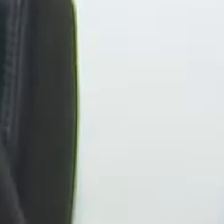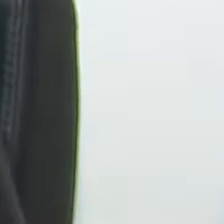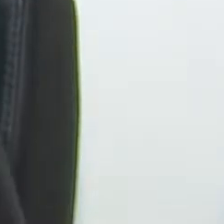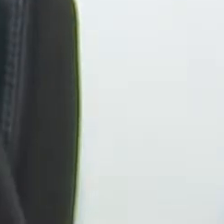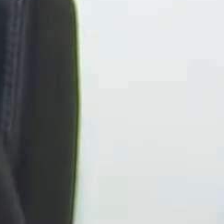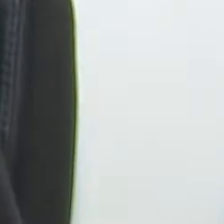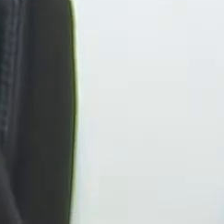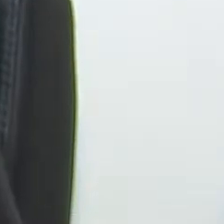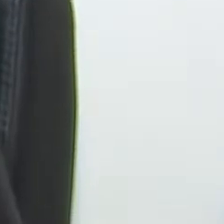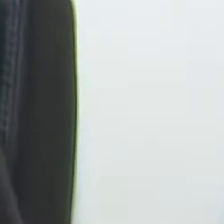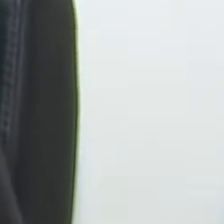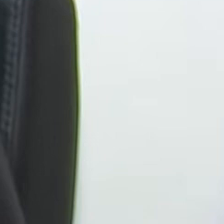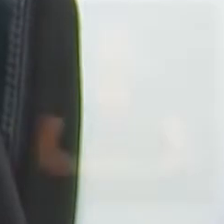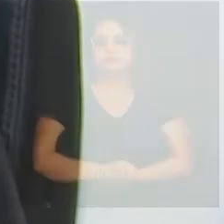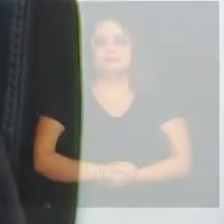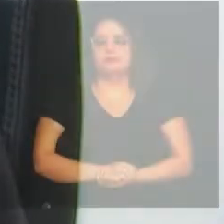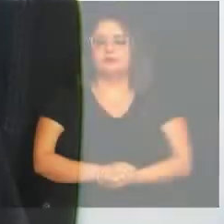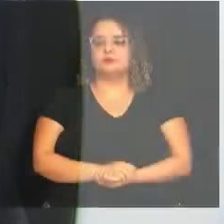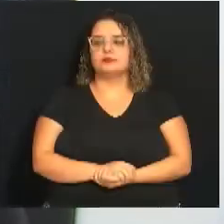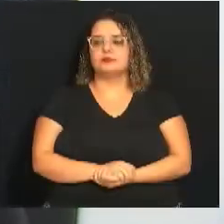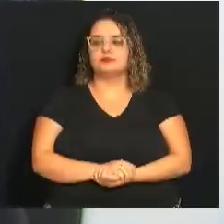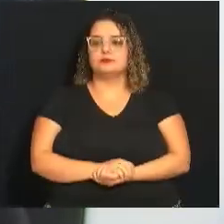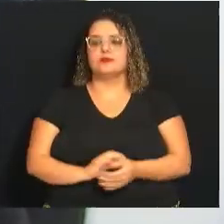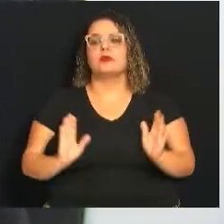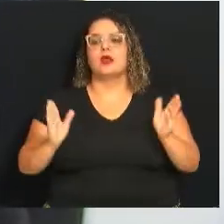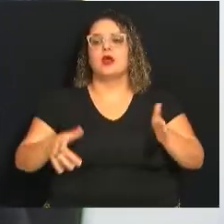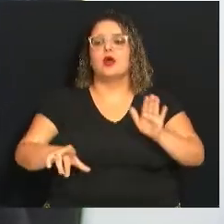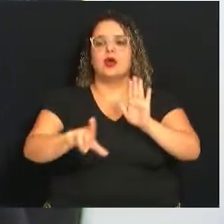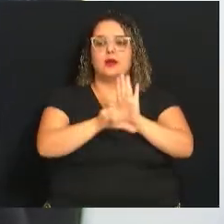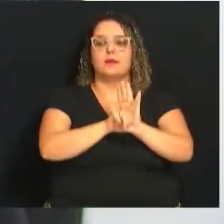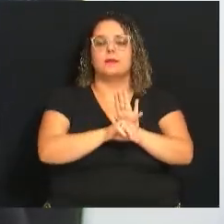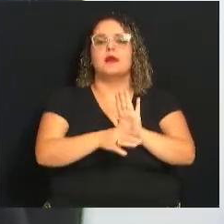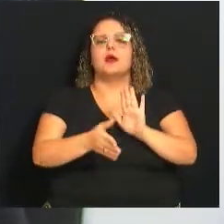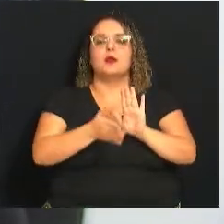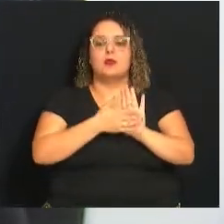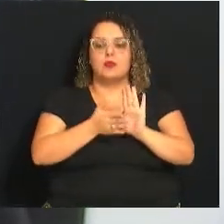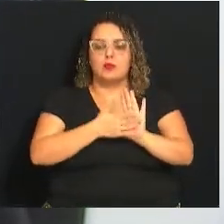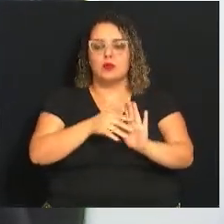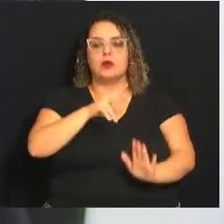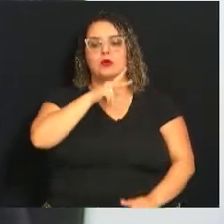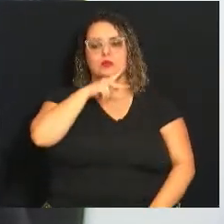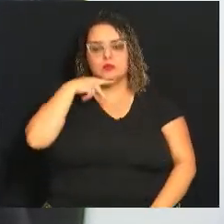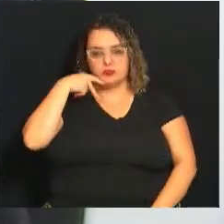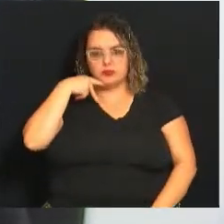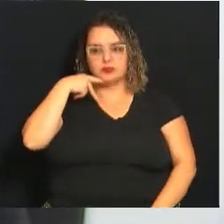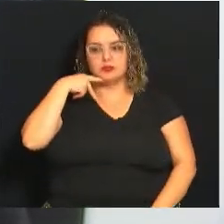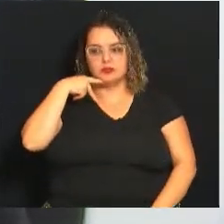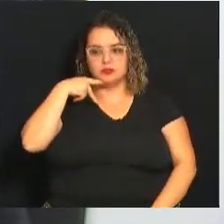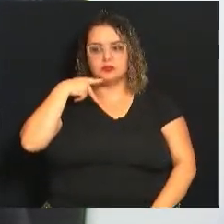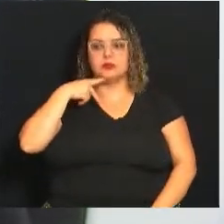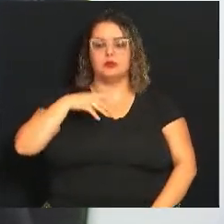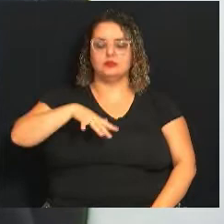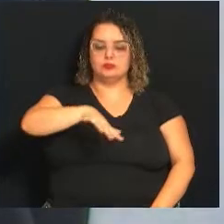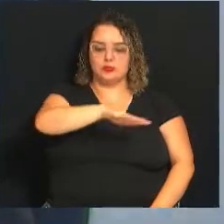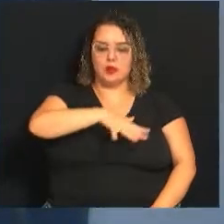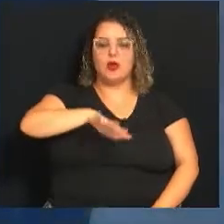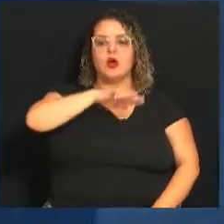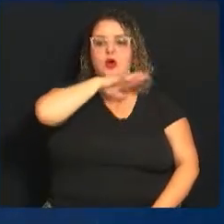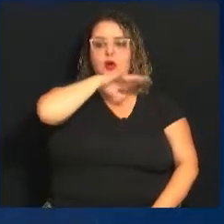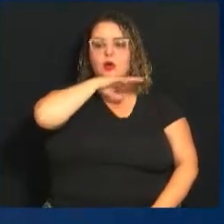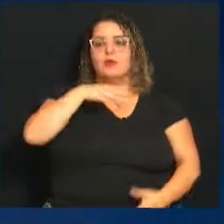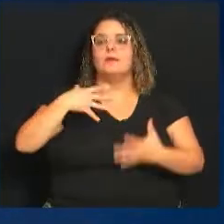e agora é lei mais uma proposta do vereador peninha Monteiro em prol da causa animal que foi sancionada